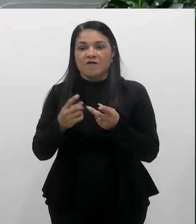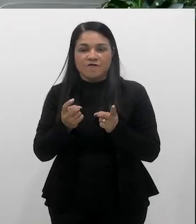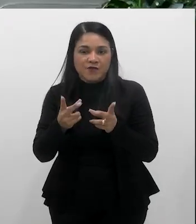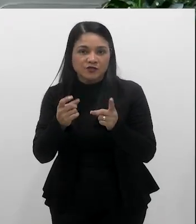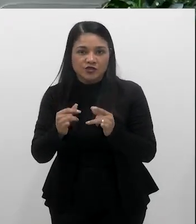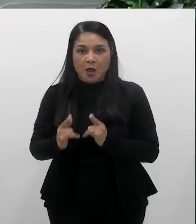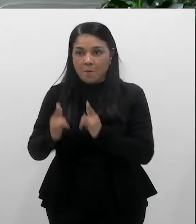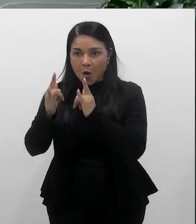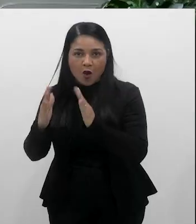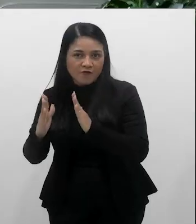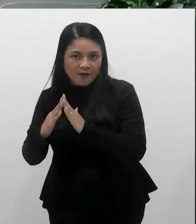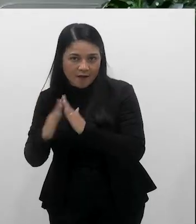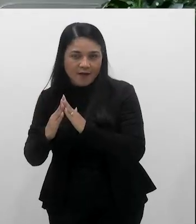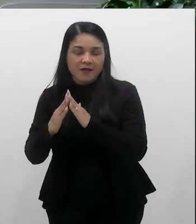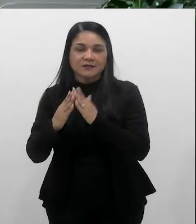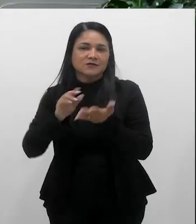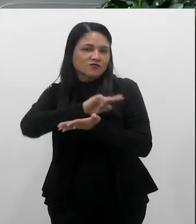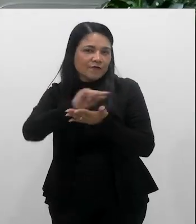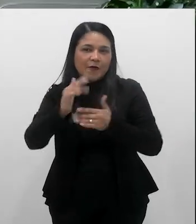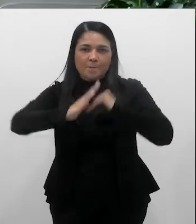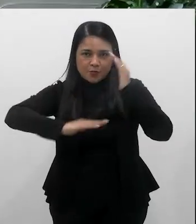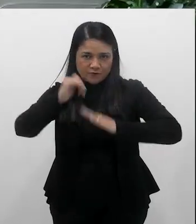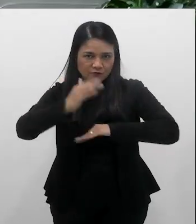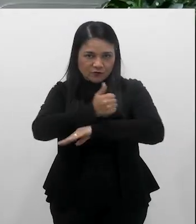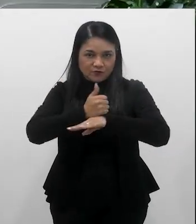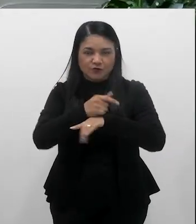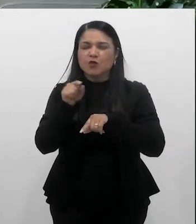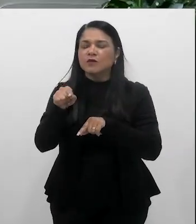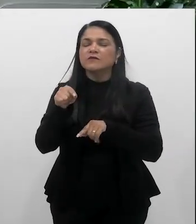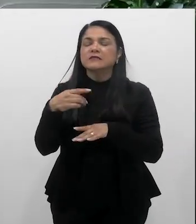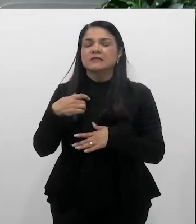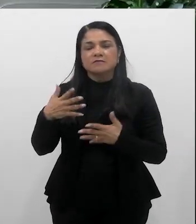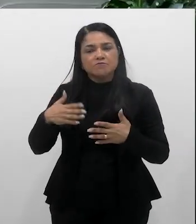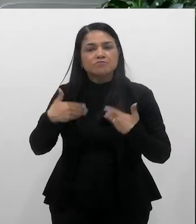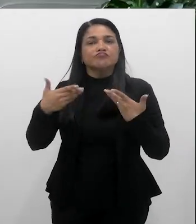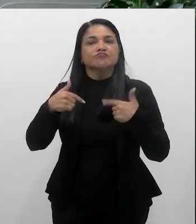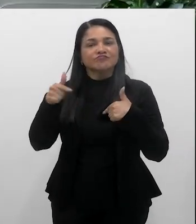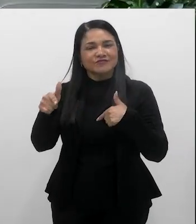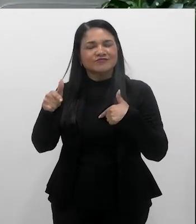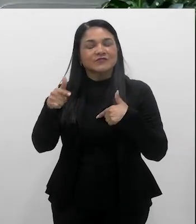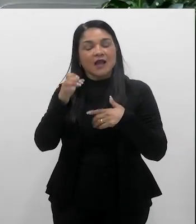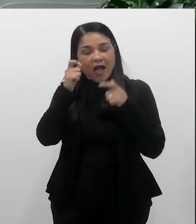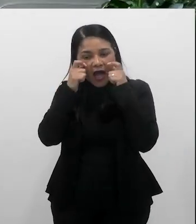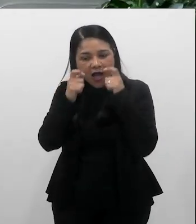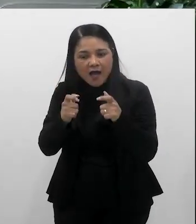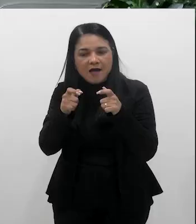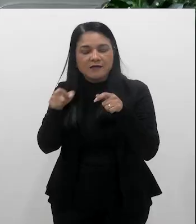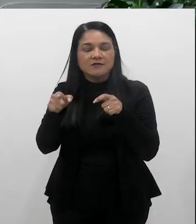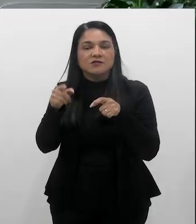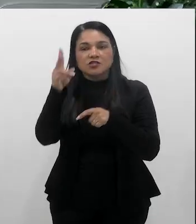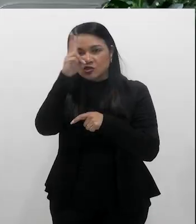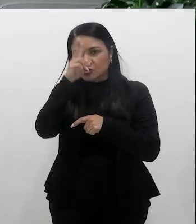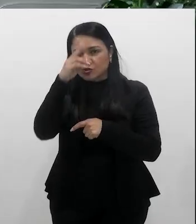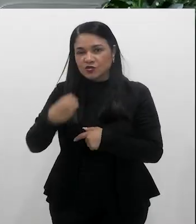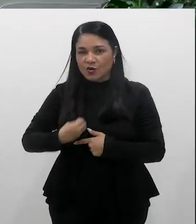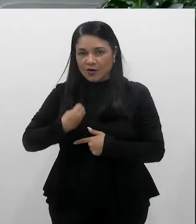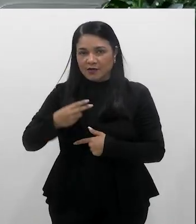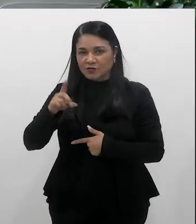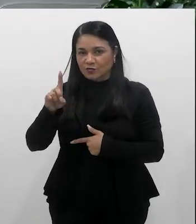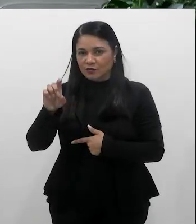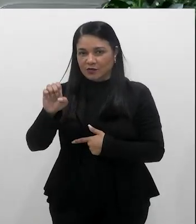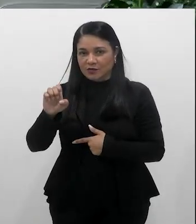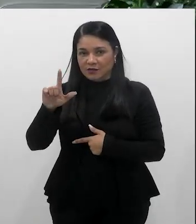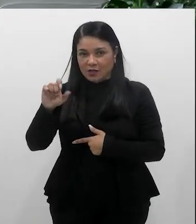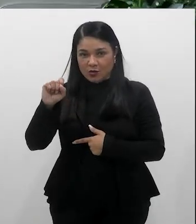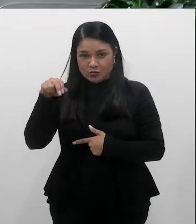várias profissões, né? Quais as características que você acha mais bacana na obra do Délcio, que te chamaram mais atenção quando você passou a conhecer a história dele?